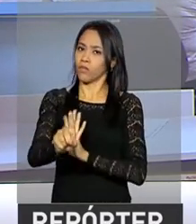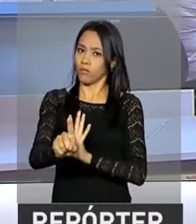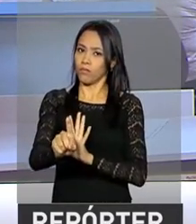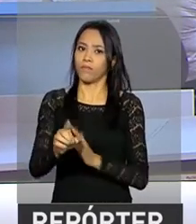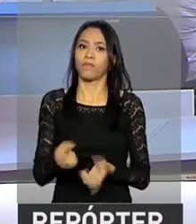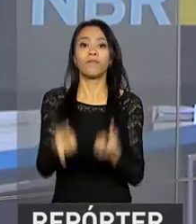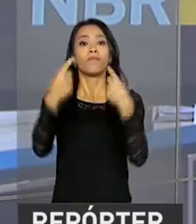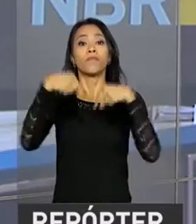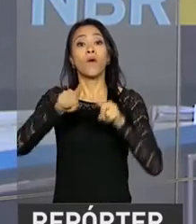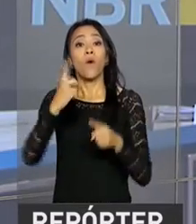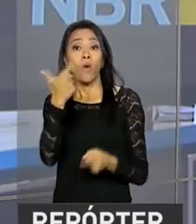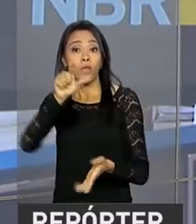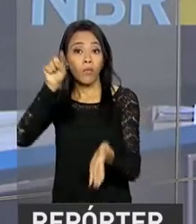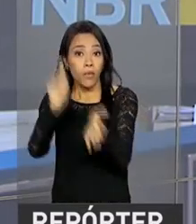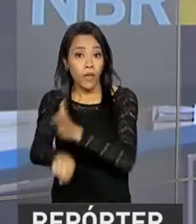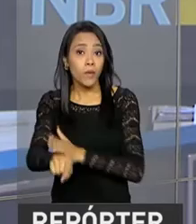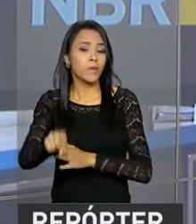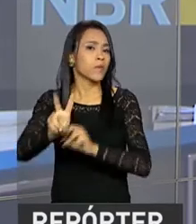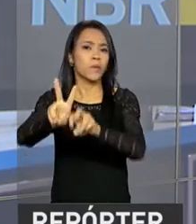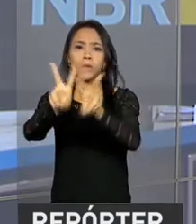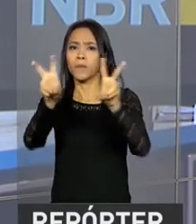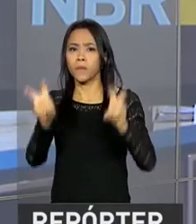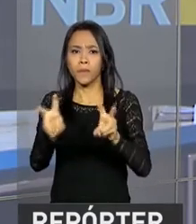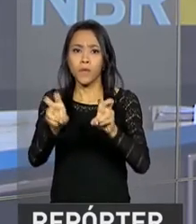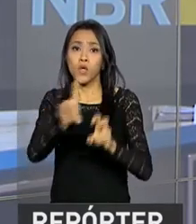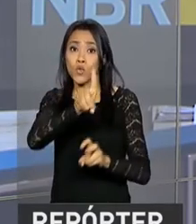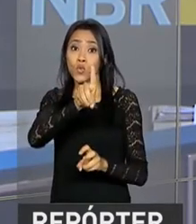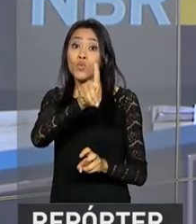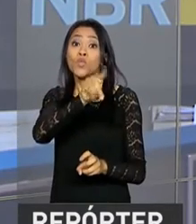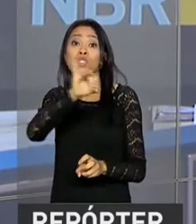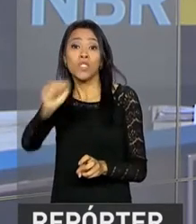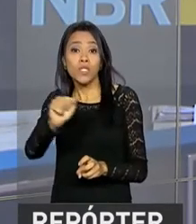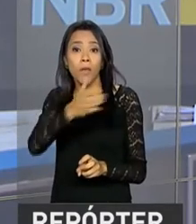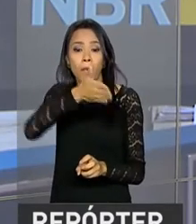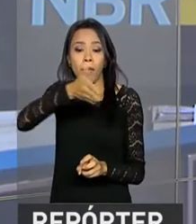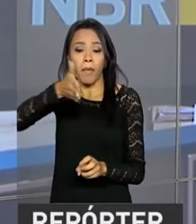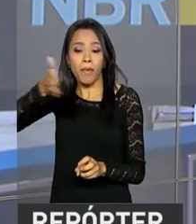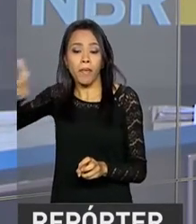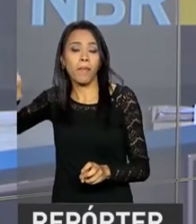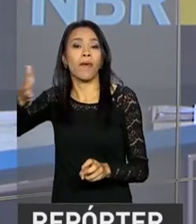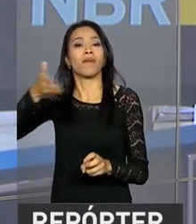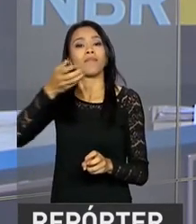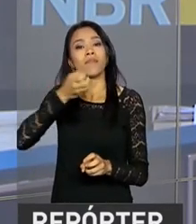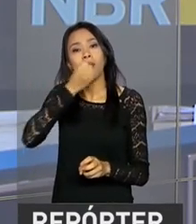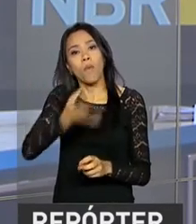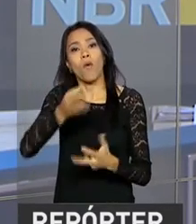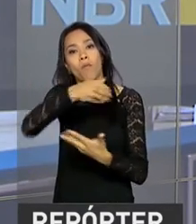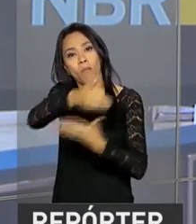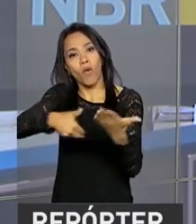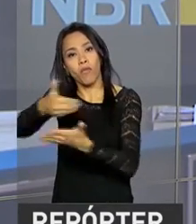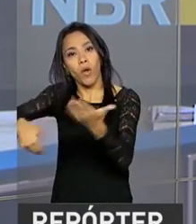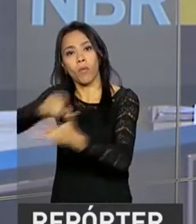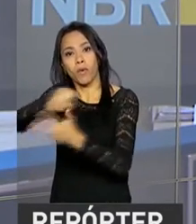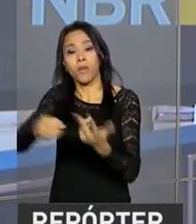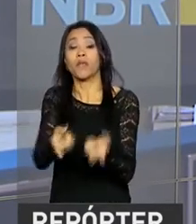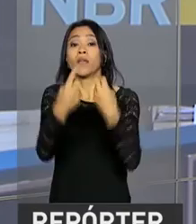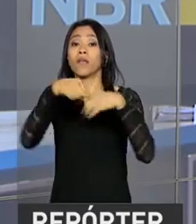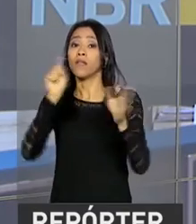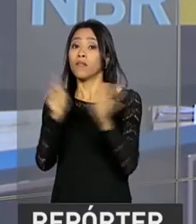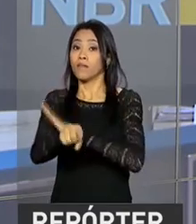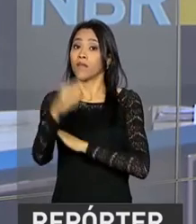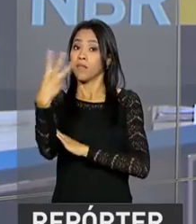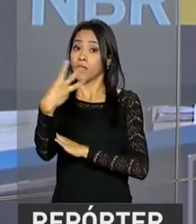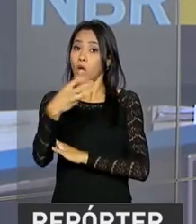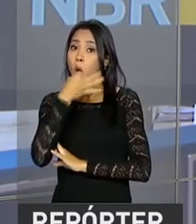dia outra questão é sobre o dia os dias mais adequados para o exame e na terceira questão é